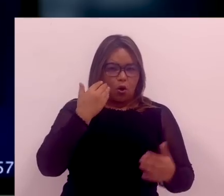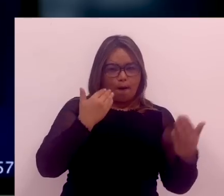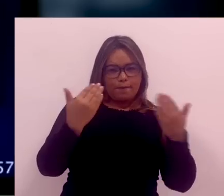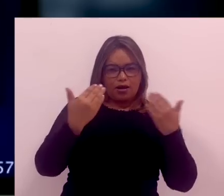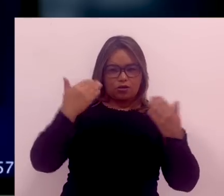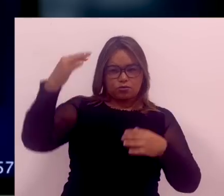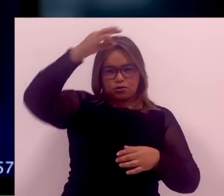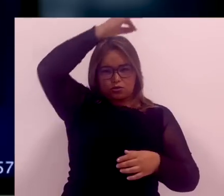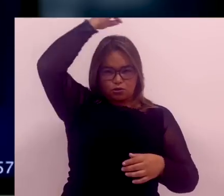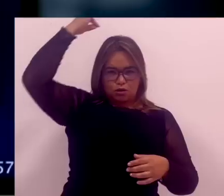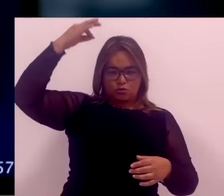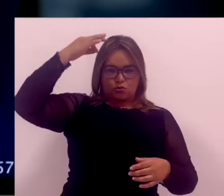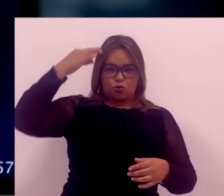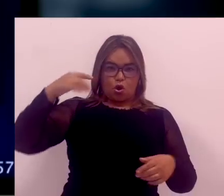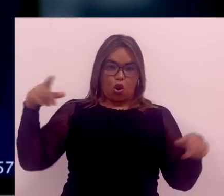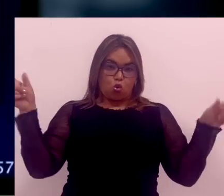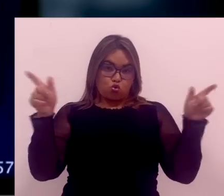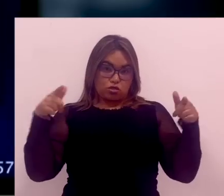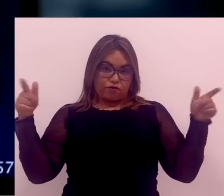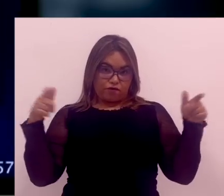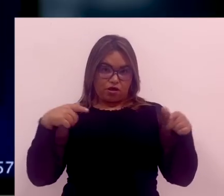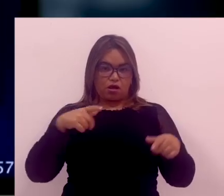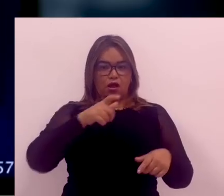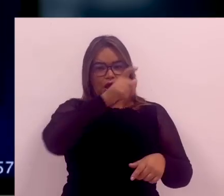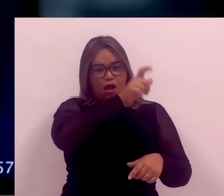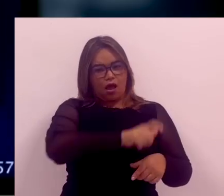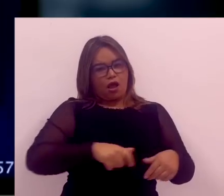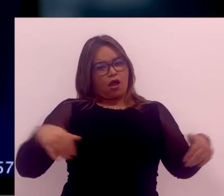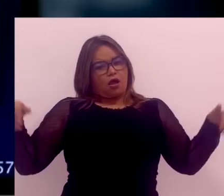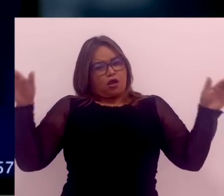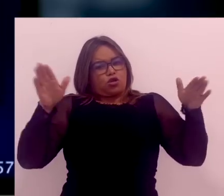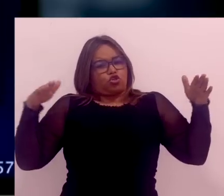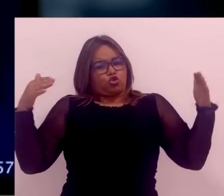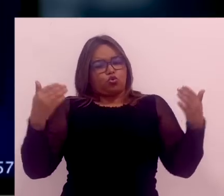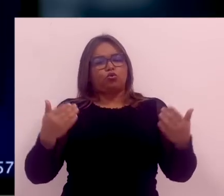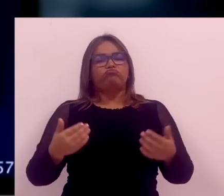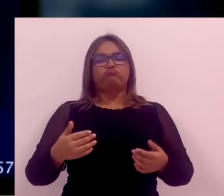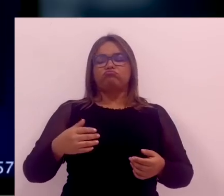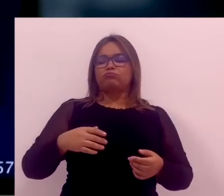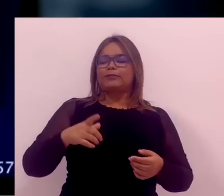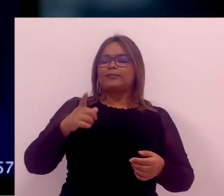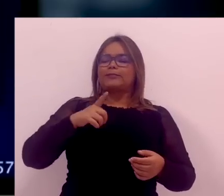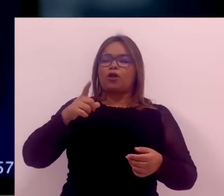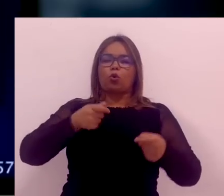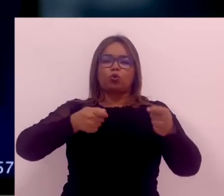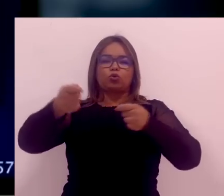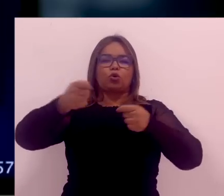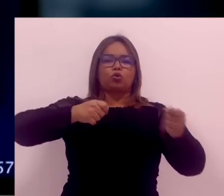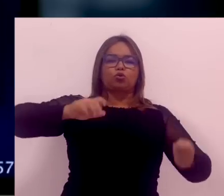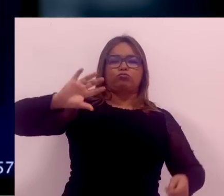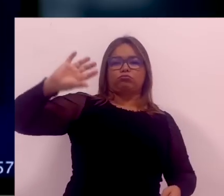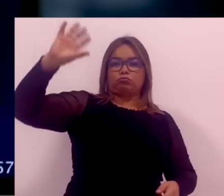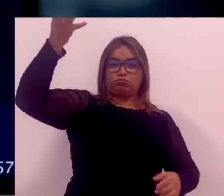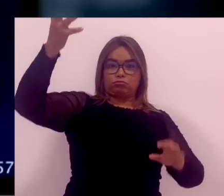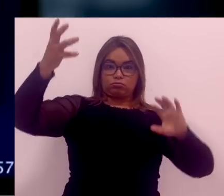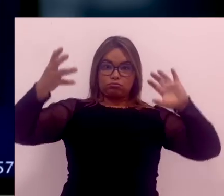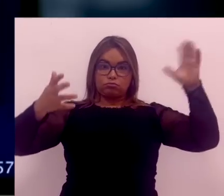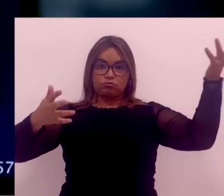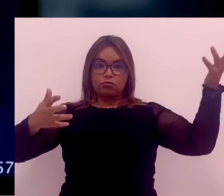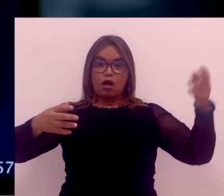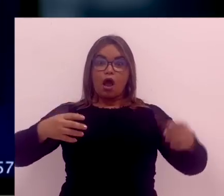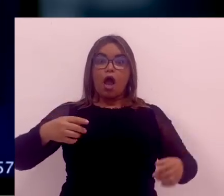o advogado. Não é interessante? É o Espírito Santo. O Lúcifer físico é o grande anjo